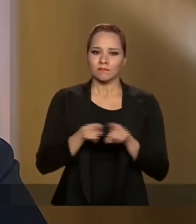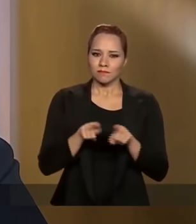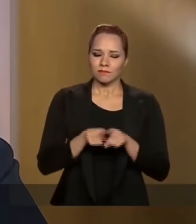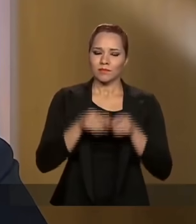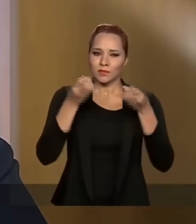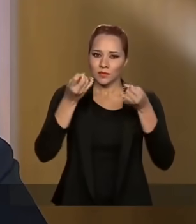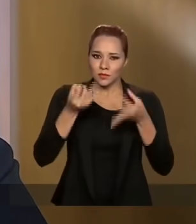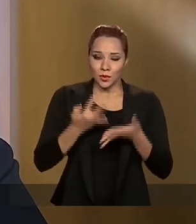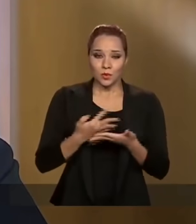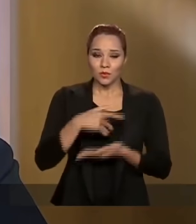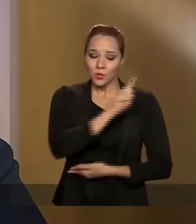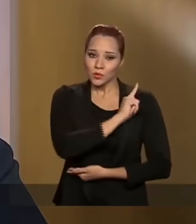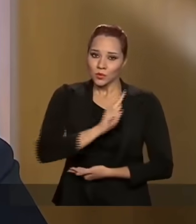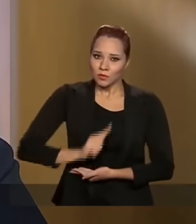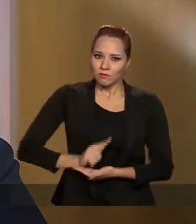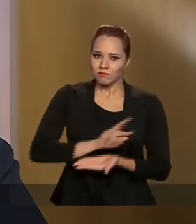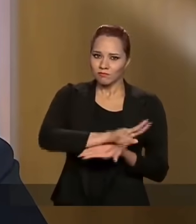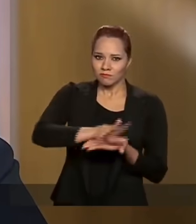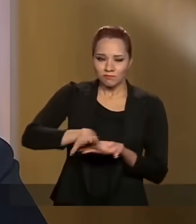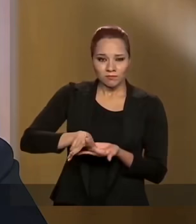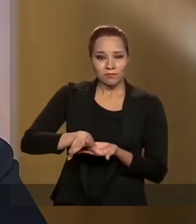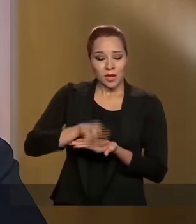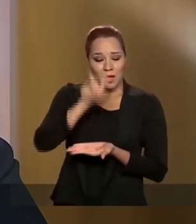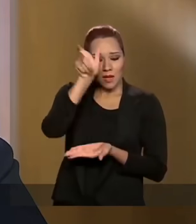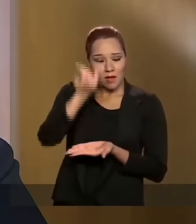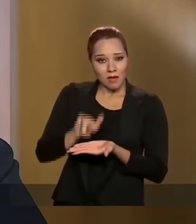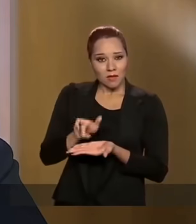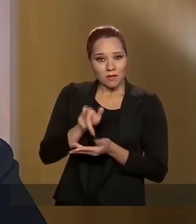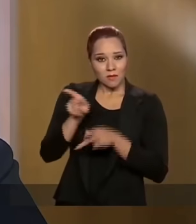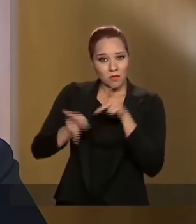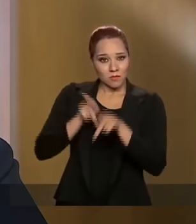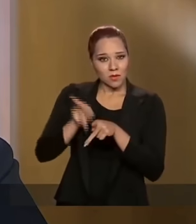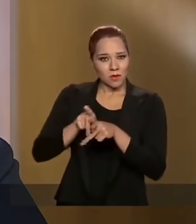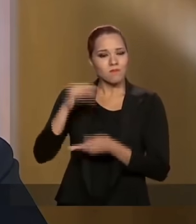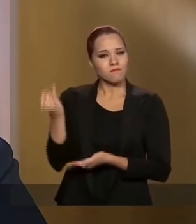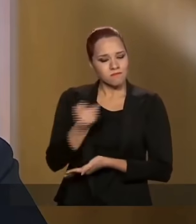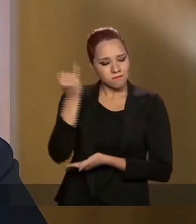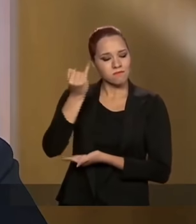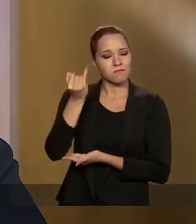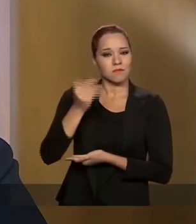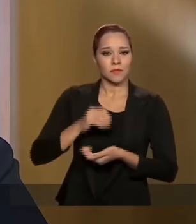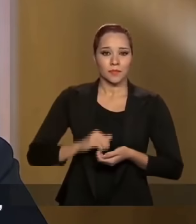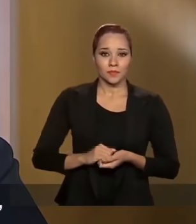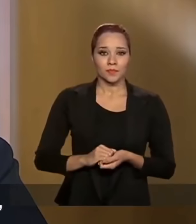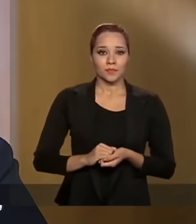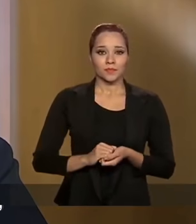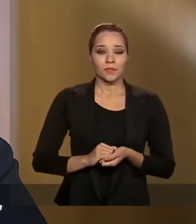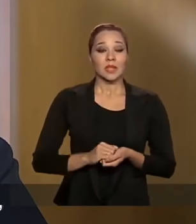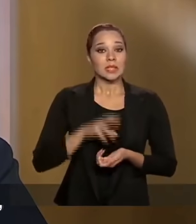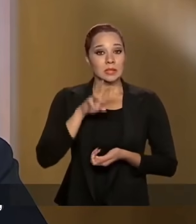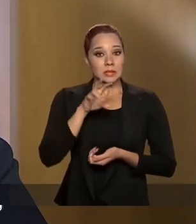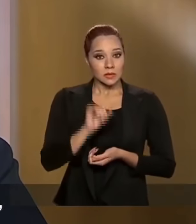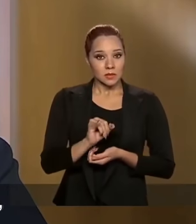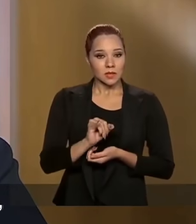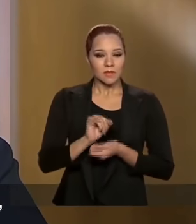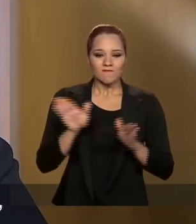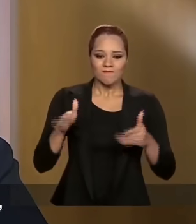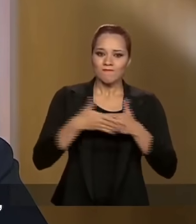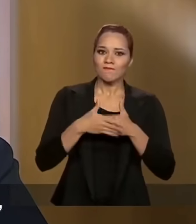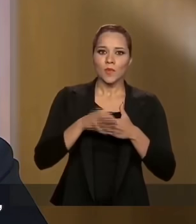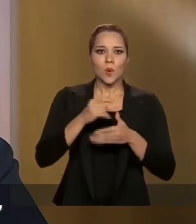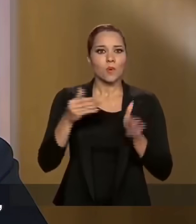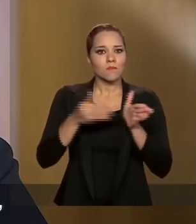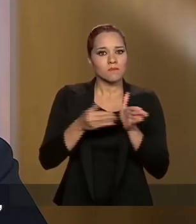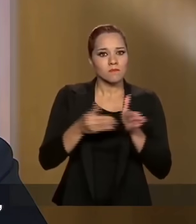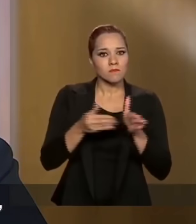que os governos tem que levar essa população em conta continua ainda se fecharmos ou